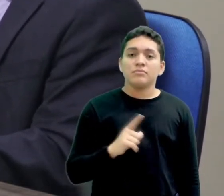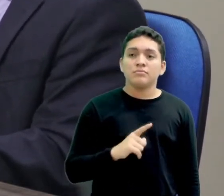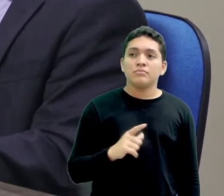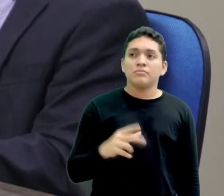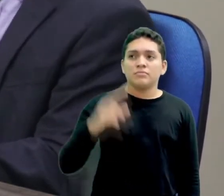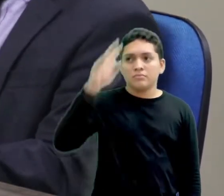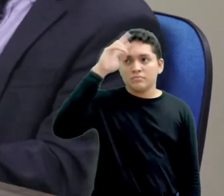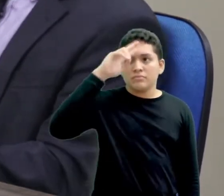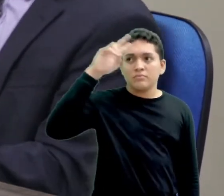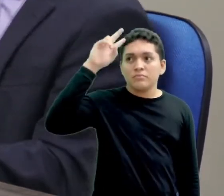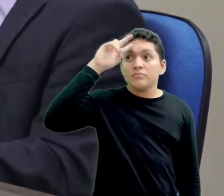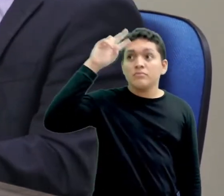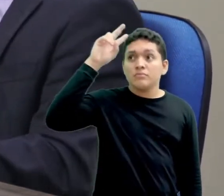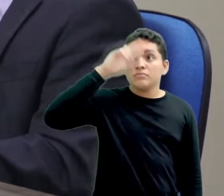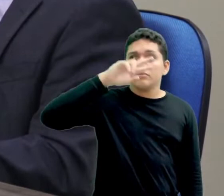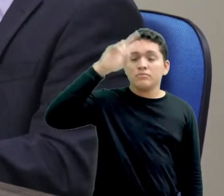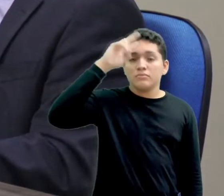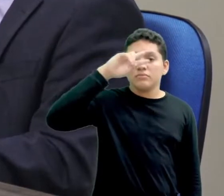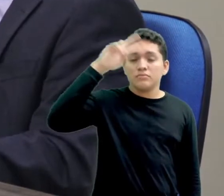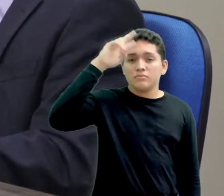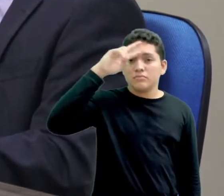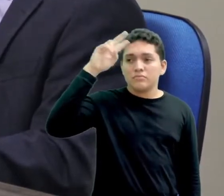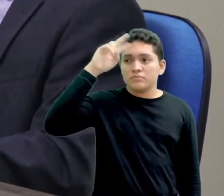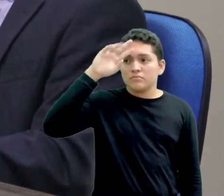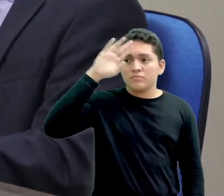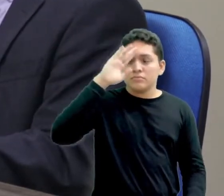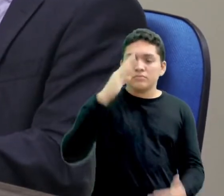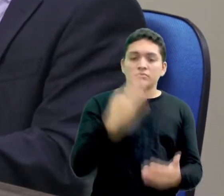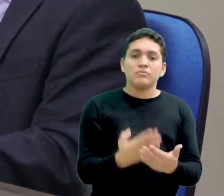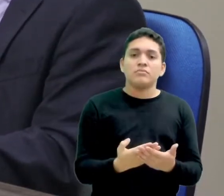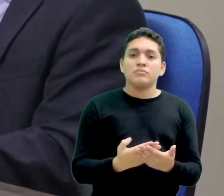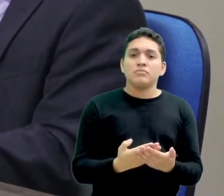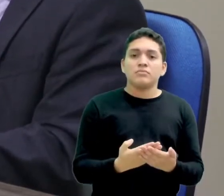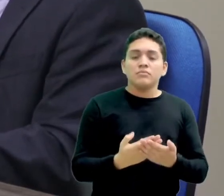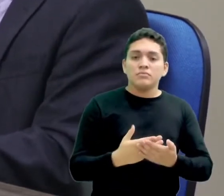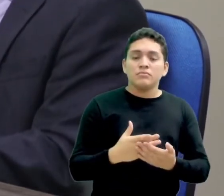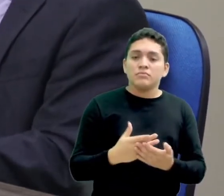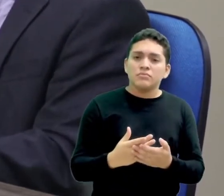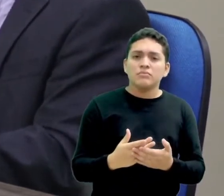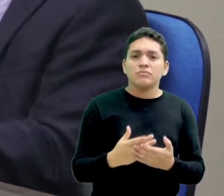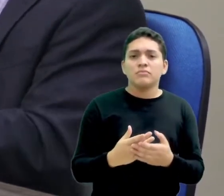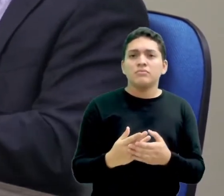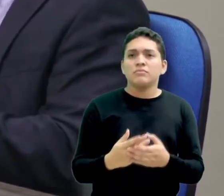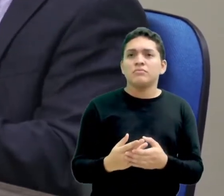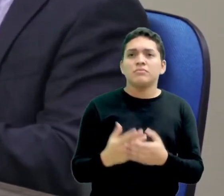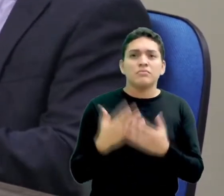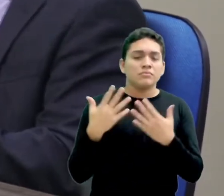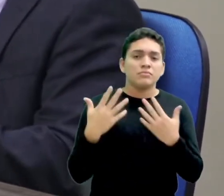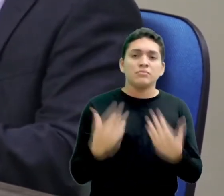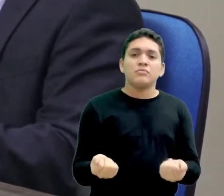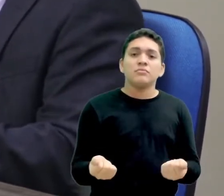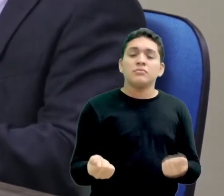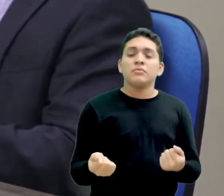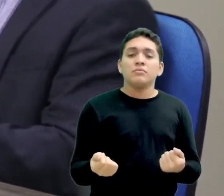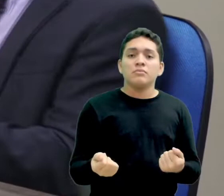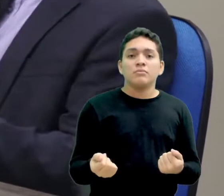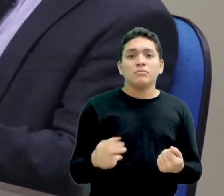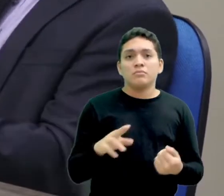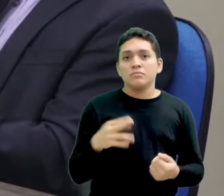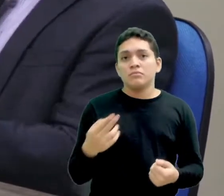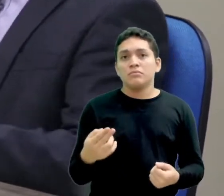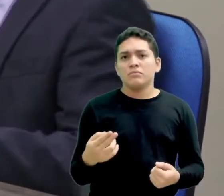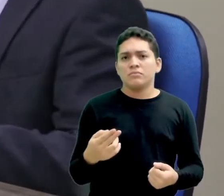recordar o nome, de Sinti, creio eu, não vou lembrar exatamente o nome, ele reprova por uma desavença, ou seja,